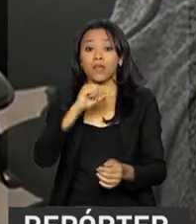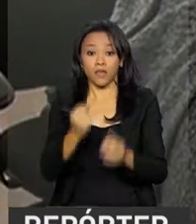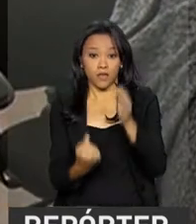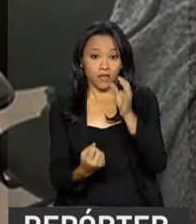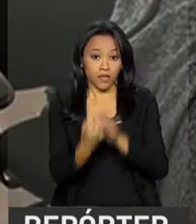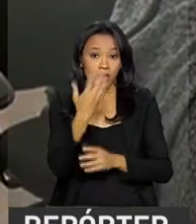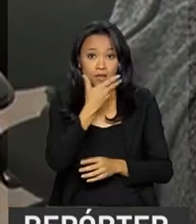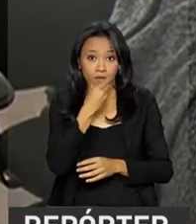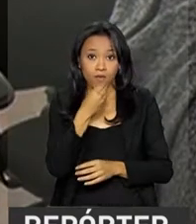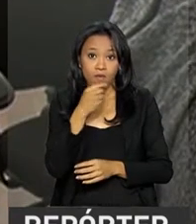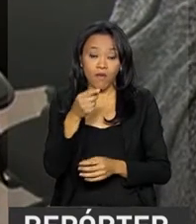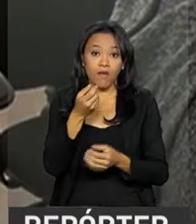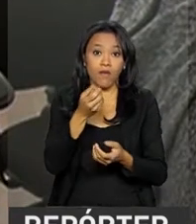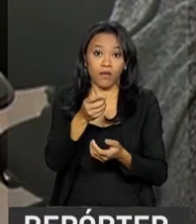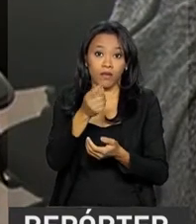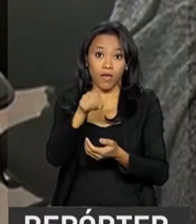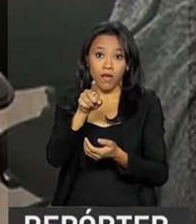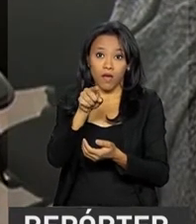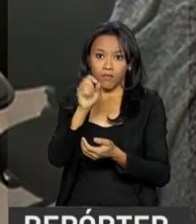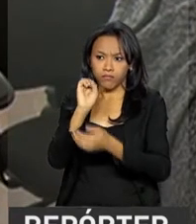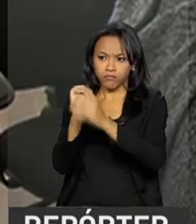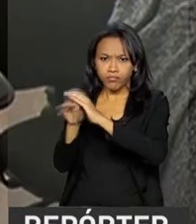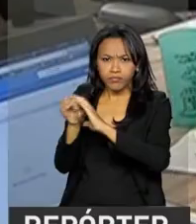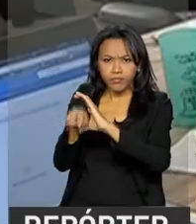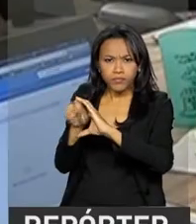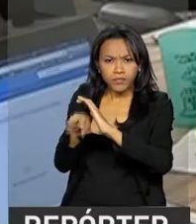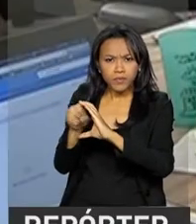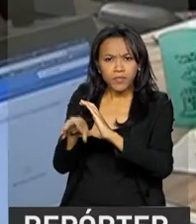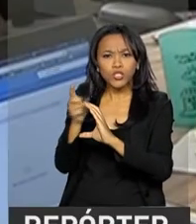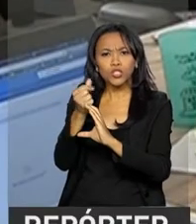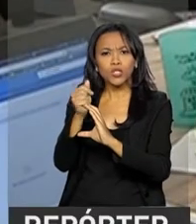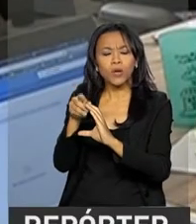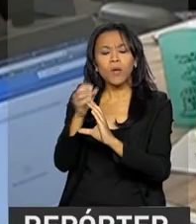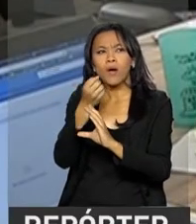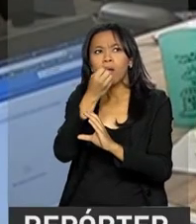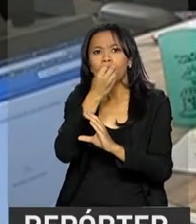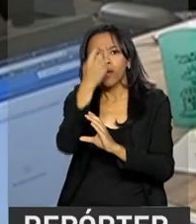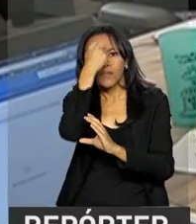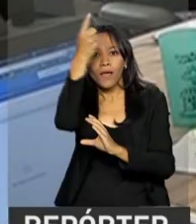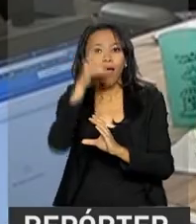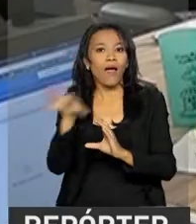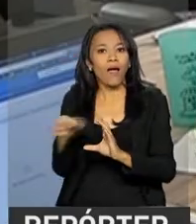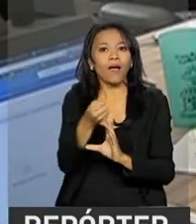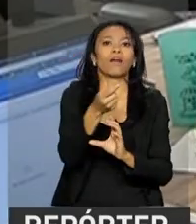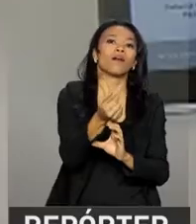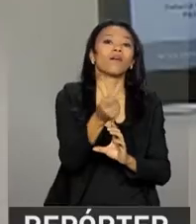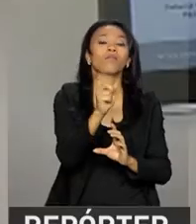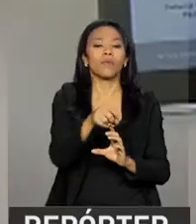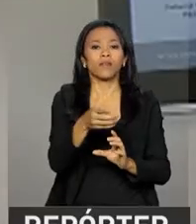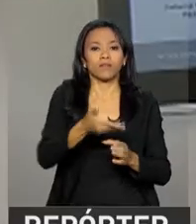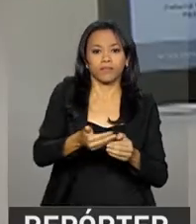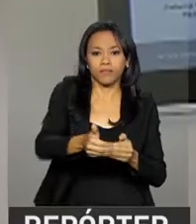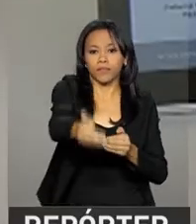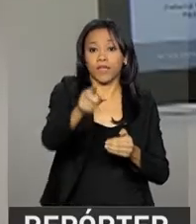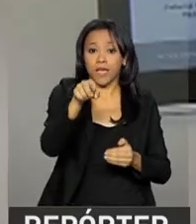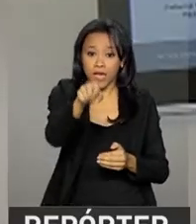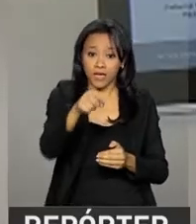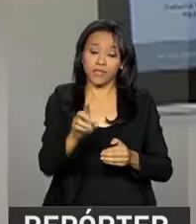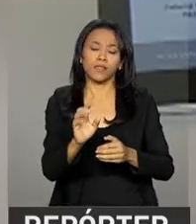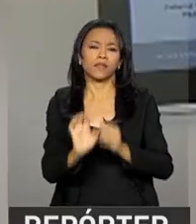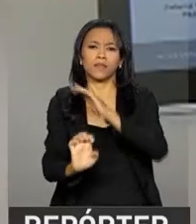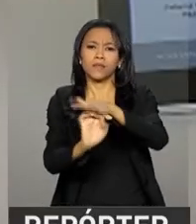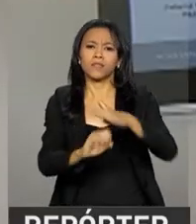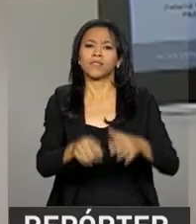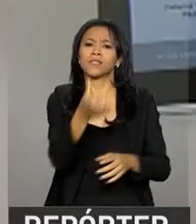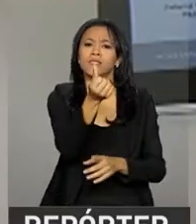é aquele que põe dinheiro para desenvolver uma boa ideia e também o programa privado de desenvolvimento mil